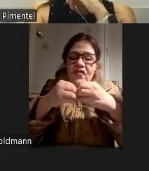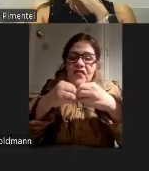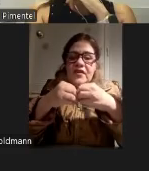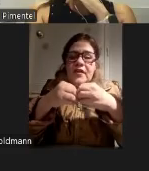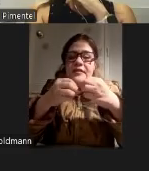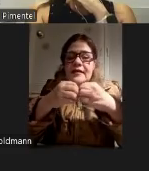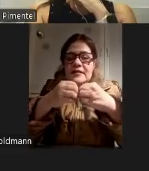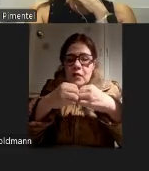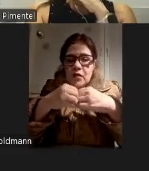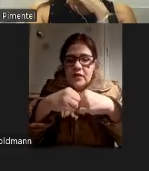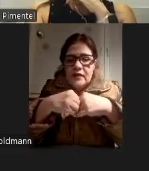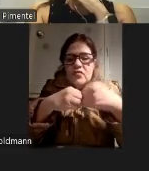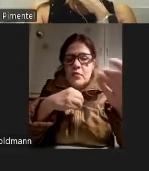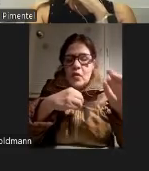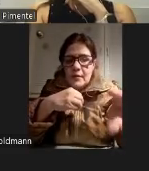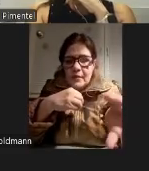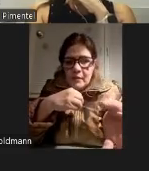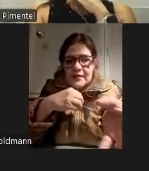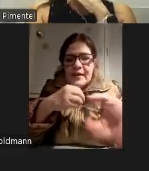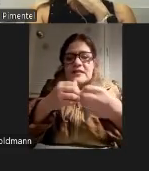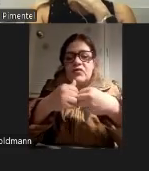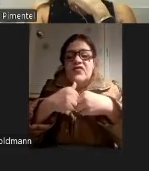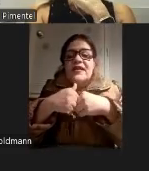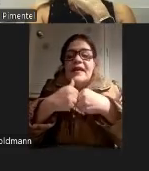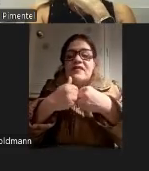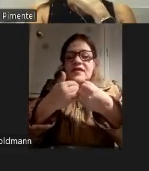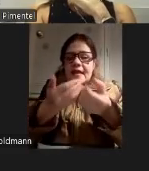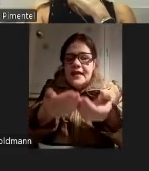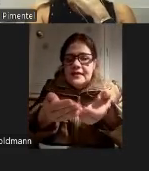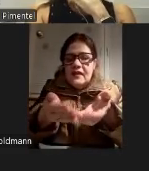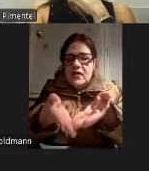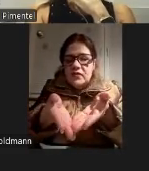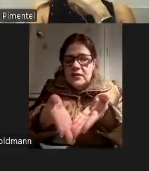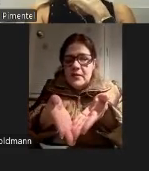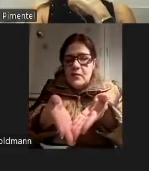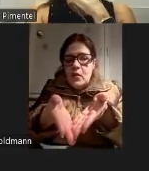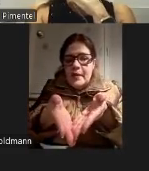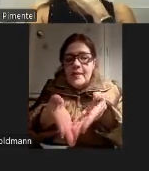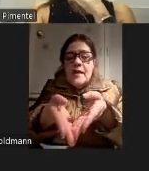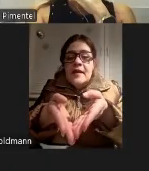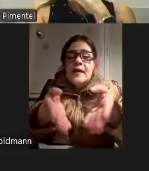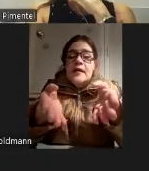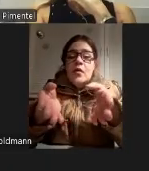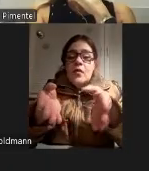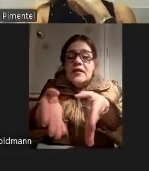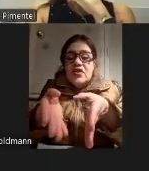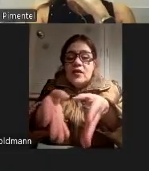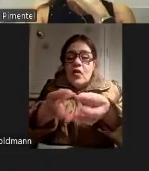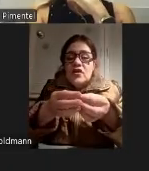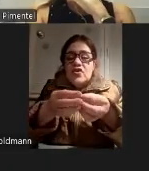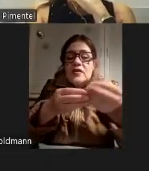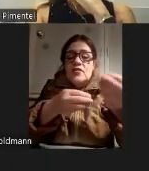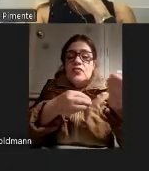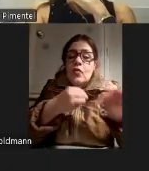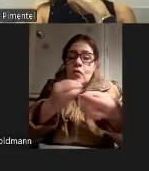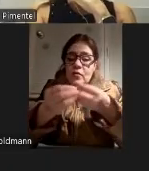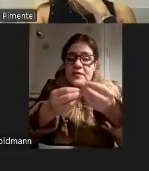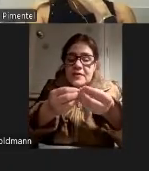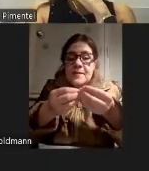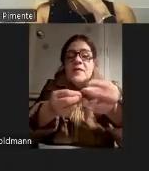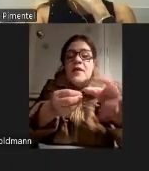à atrofia de áreas importantes, o hipocampo é uma delas, é onde fica evidente a falta de memória, e quando a gente corrige